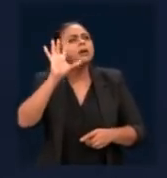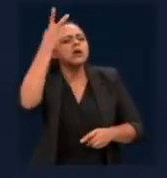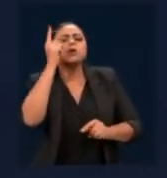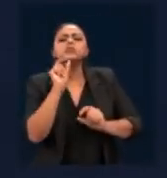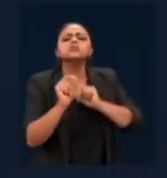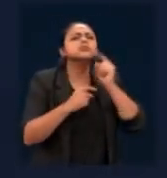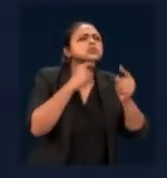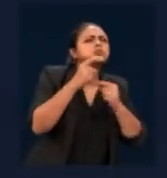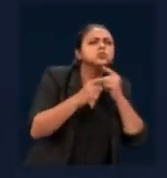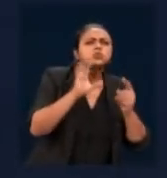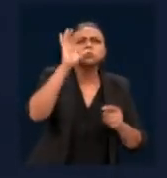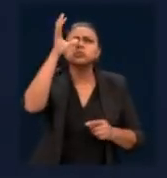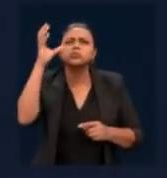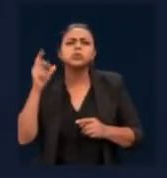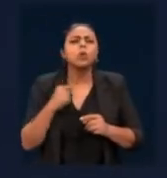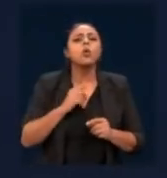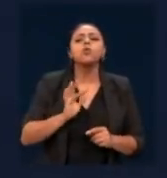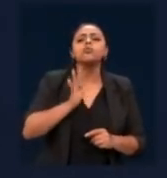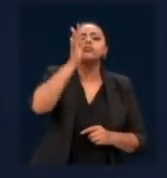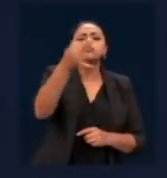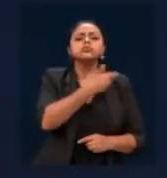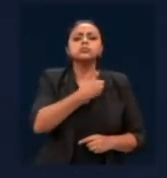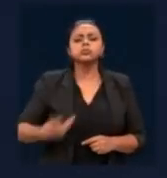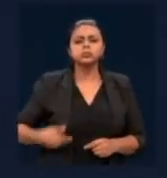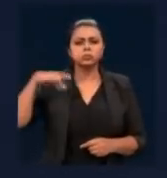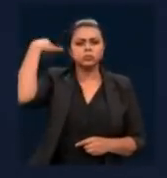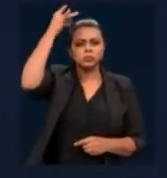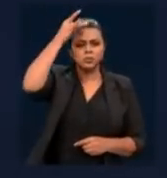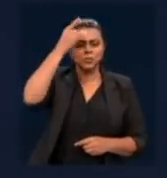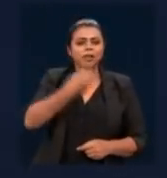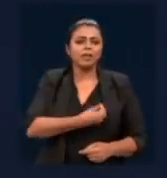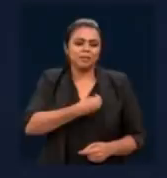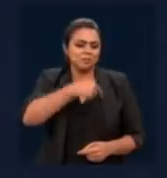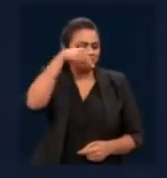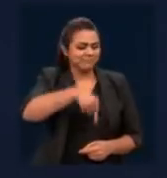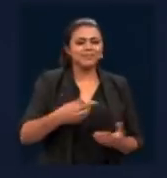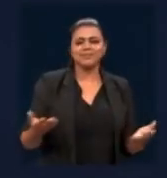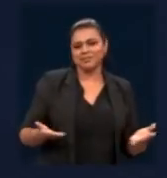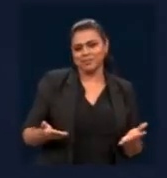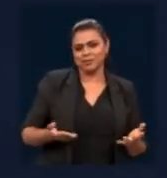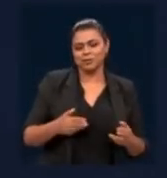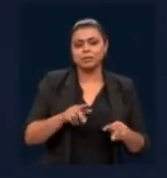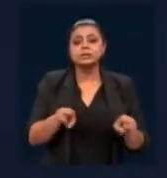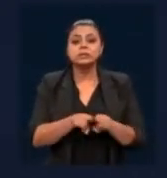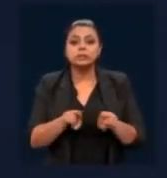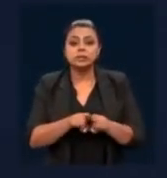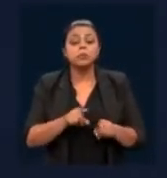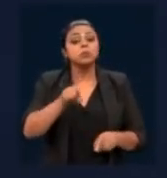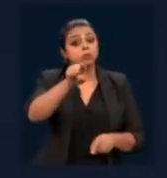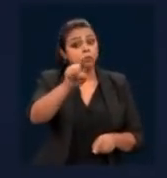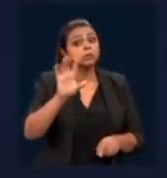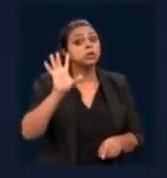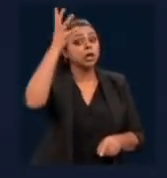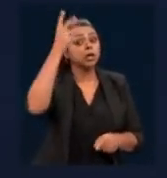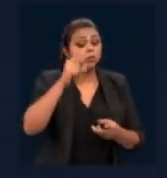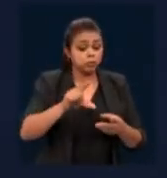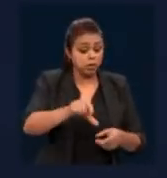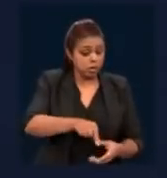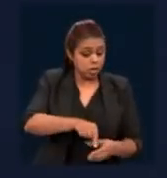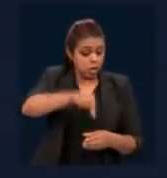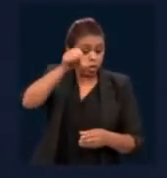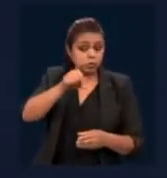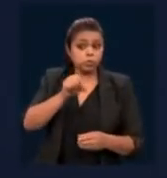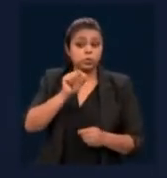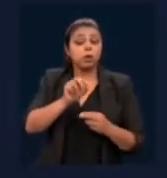voto o futuro governador do espírito santo está aqui no estúdio hoje está nas suas mãos escolher pelo exercício